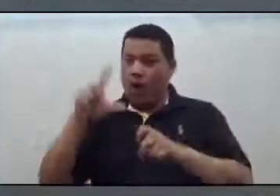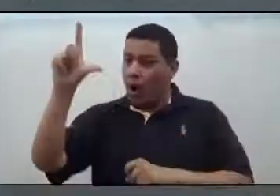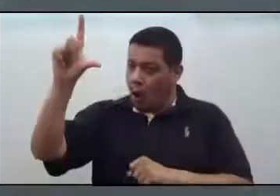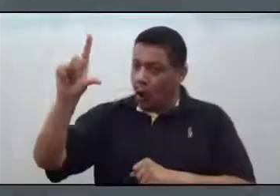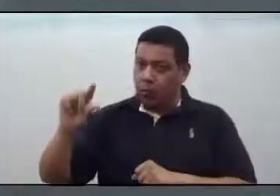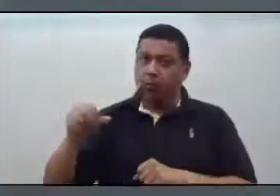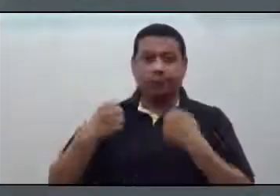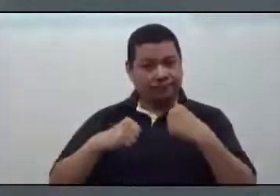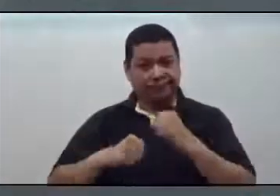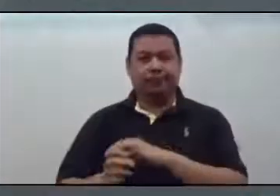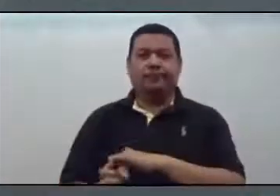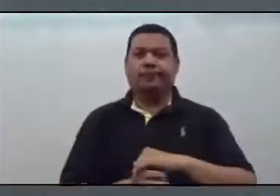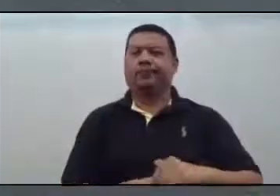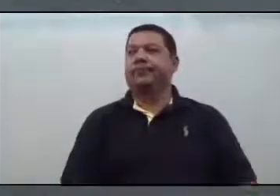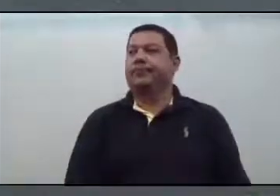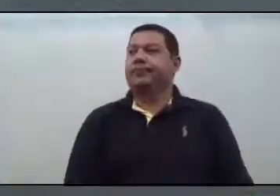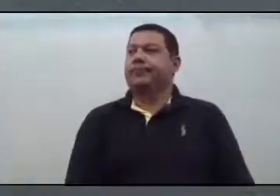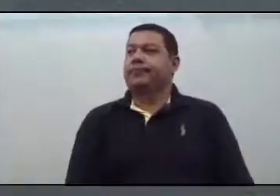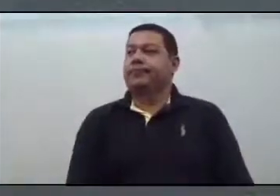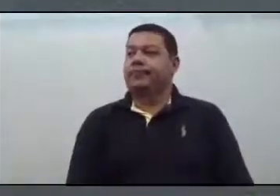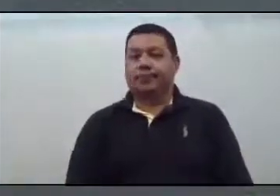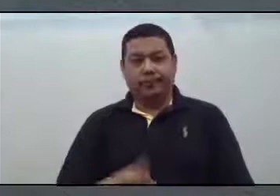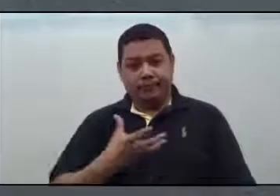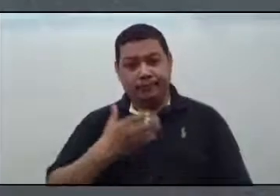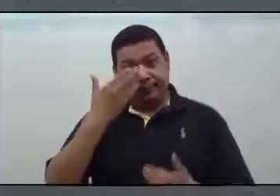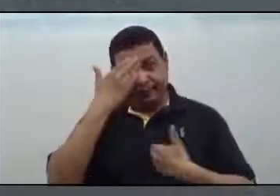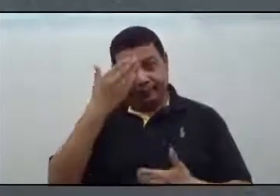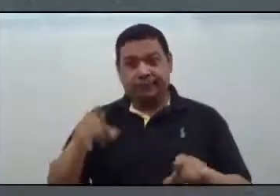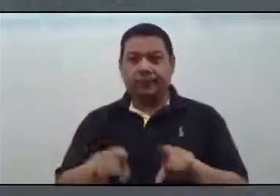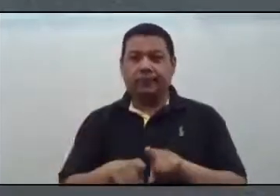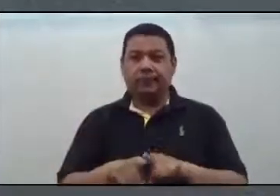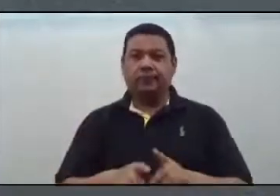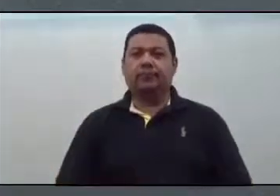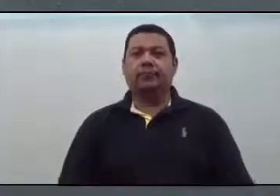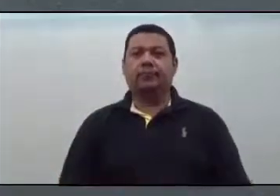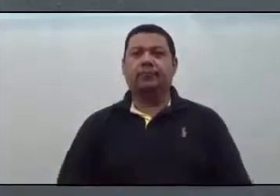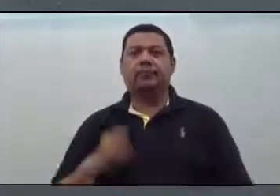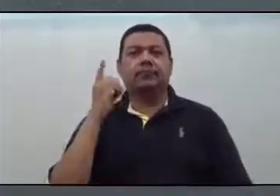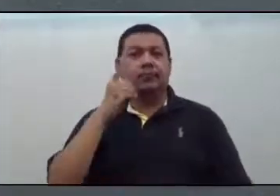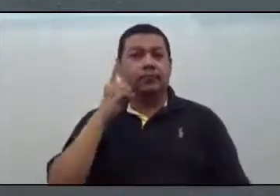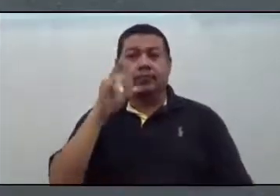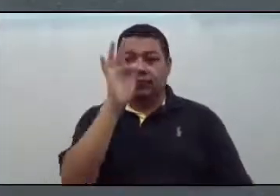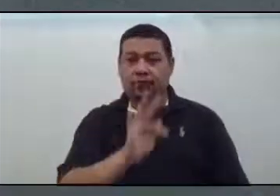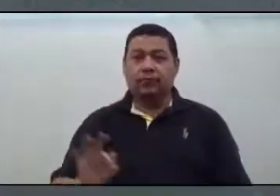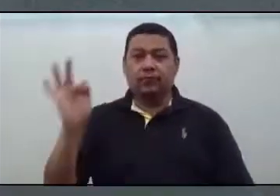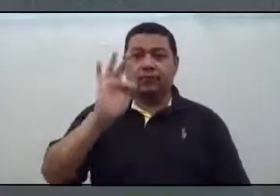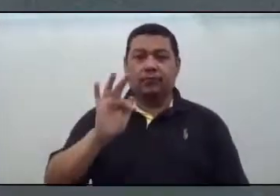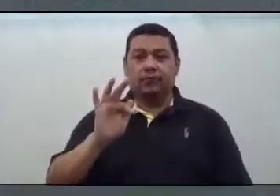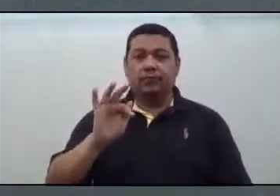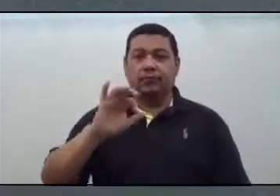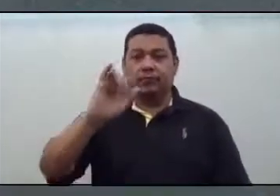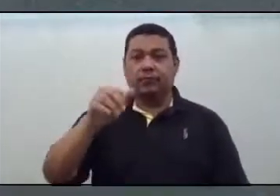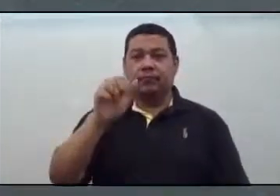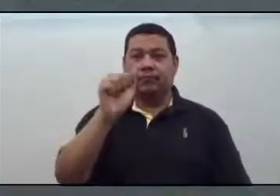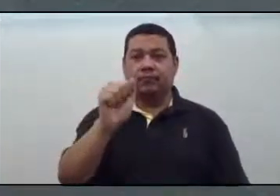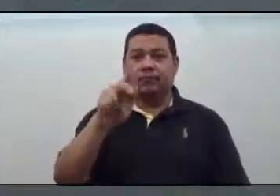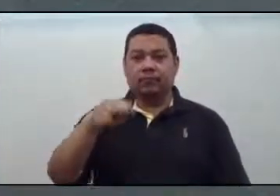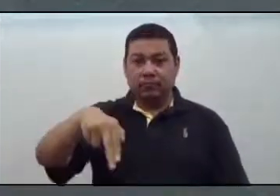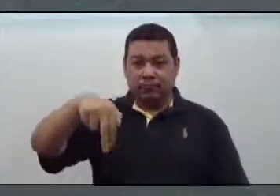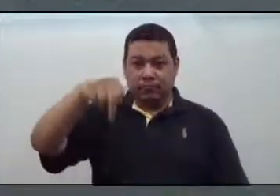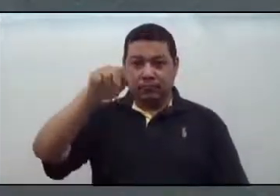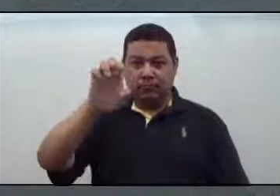Gostaria aqui de agradecer a deputada federal Jaqueline Cassol.